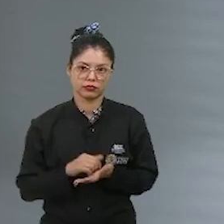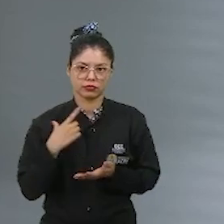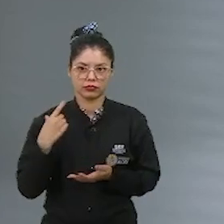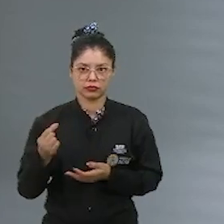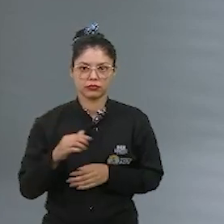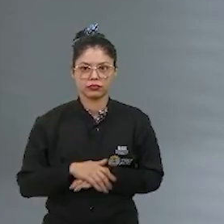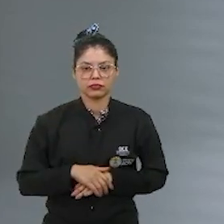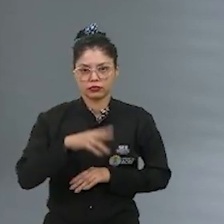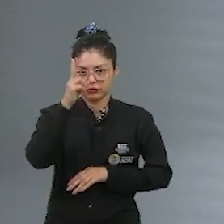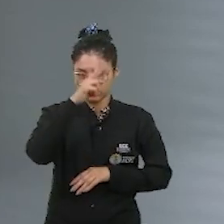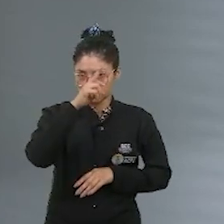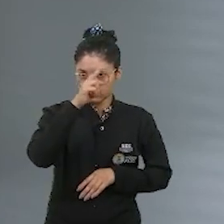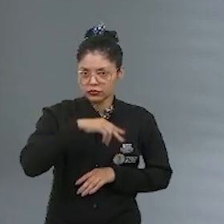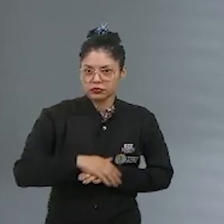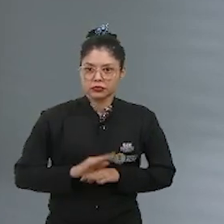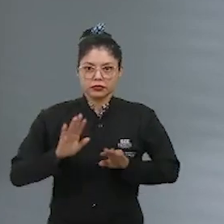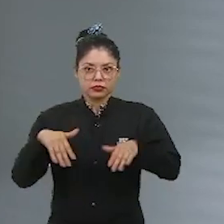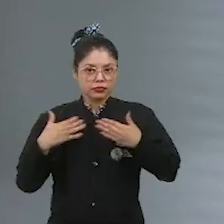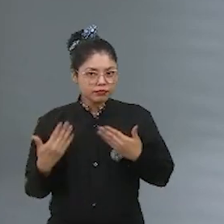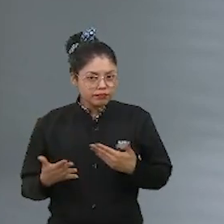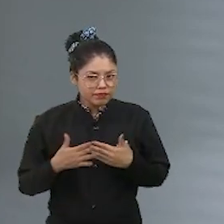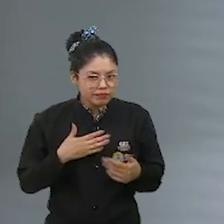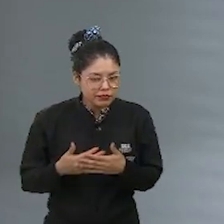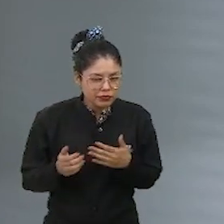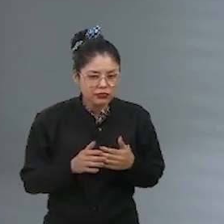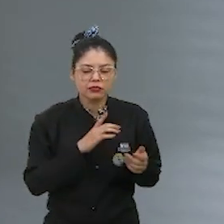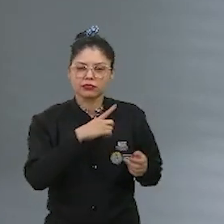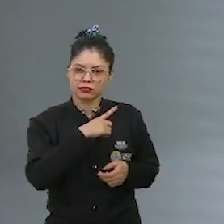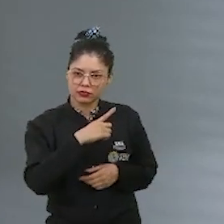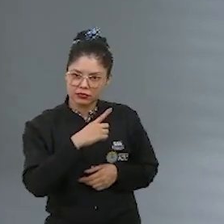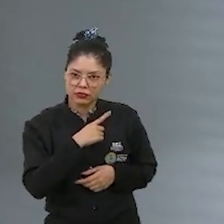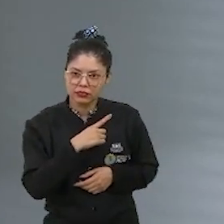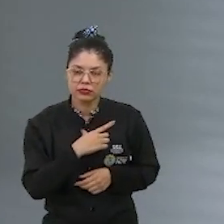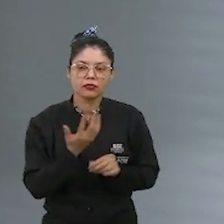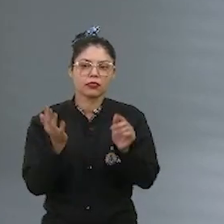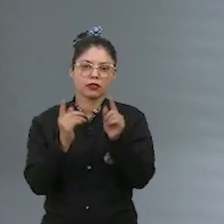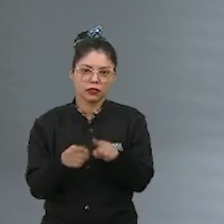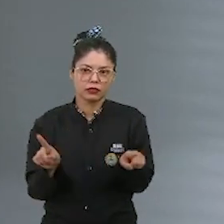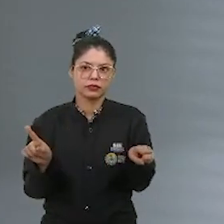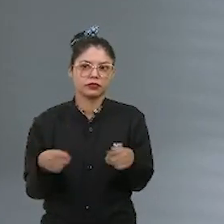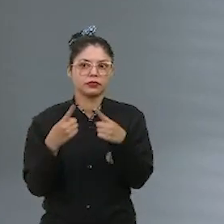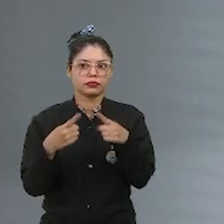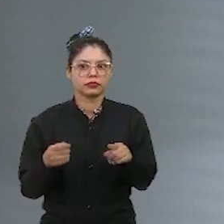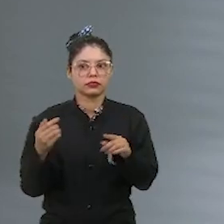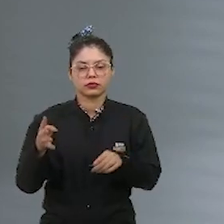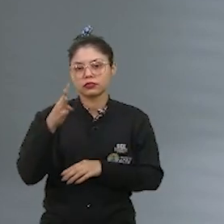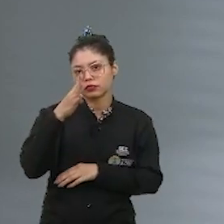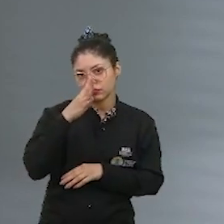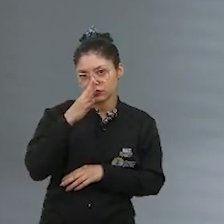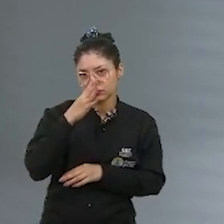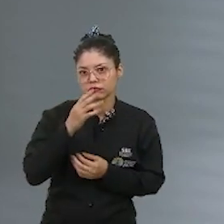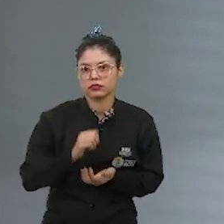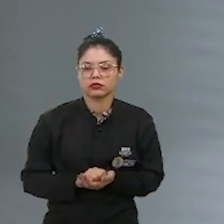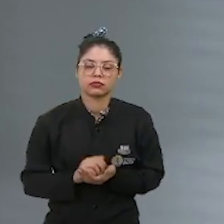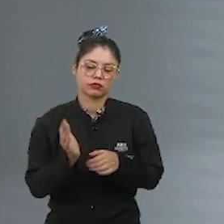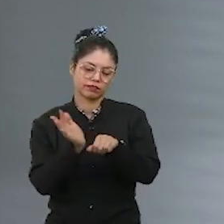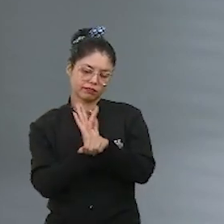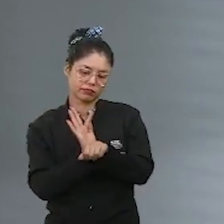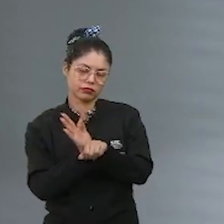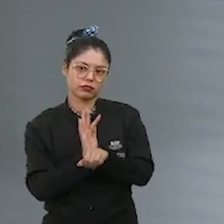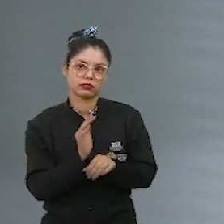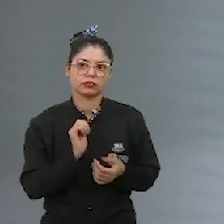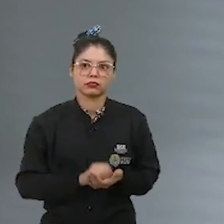refugiados. Lembrem-se, gente, qualquer repertório, qualquer música que você assistiu, qualquer